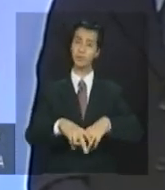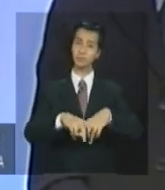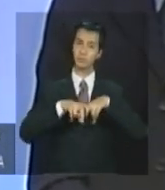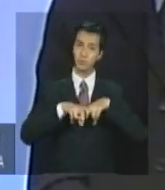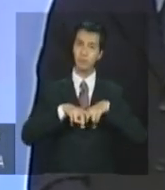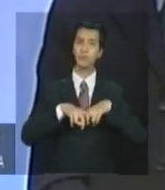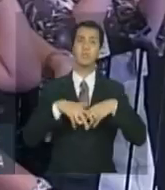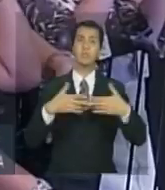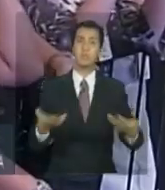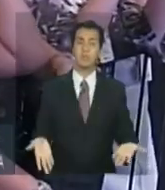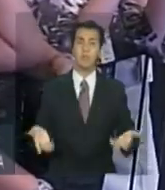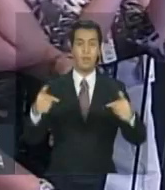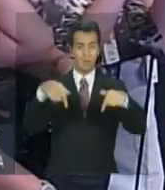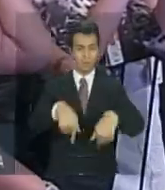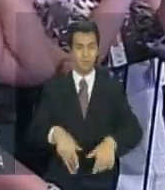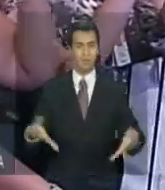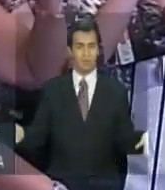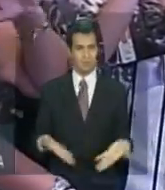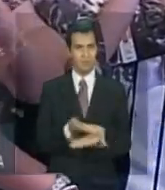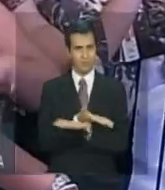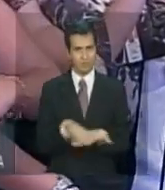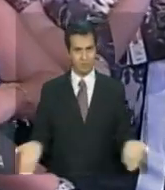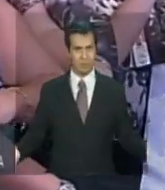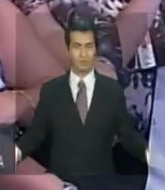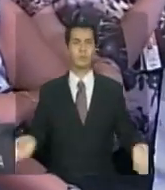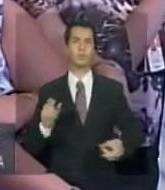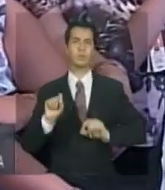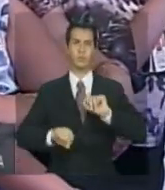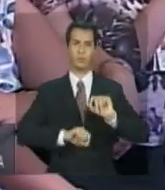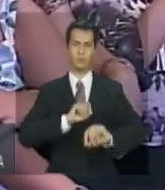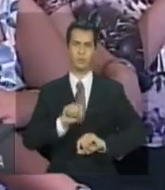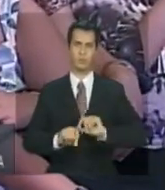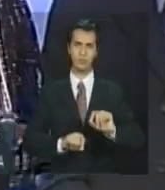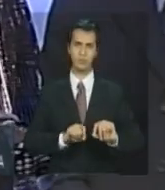isso, neste ato, ao